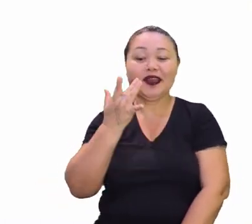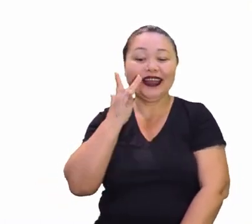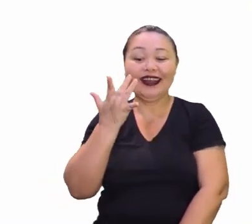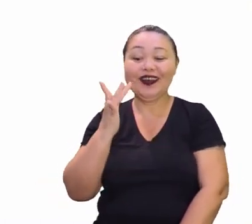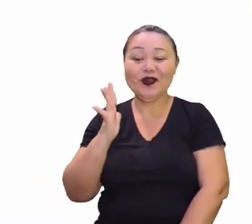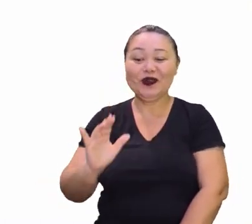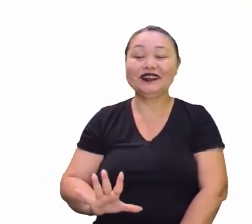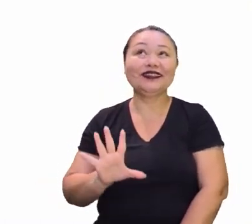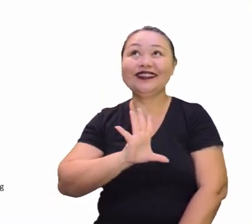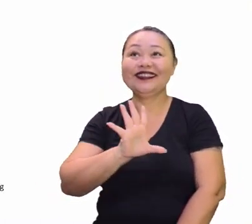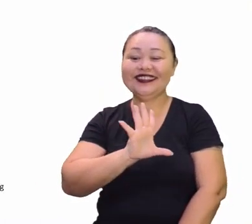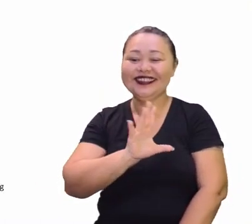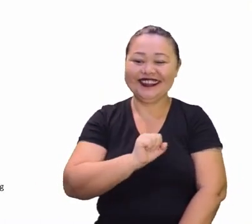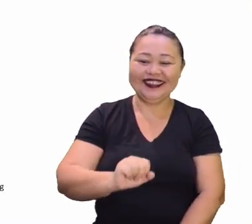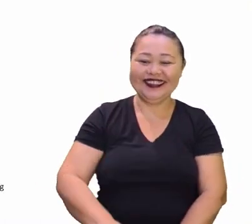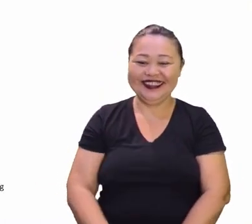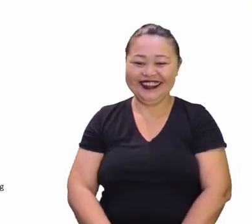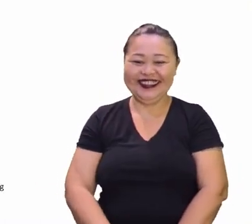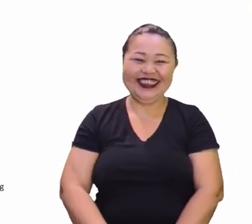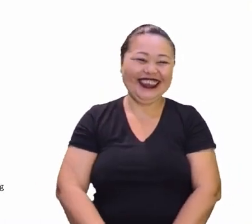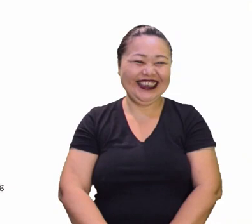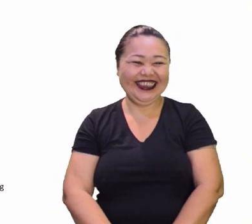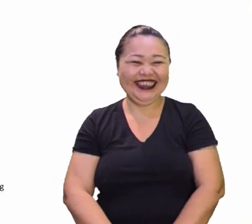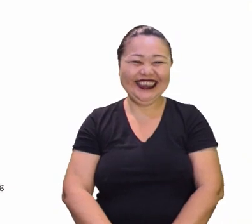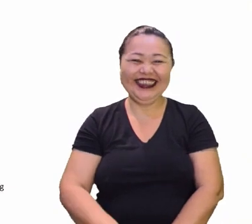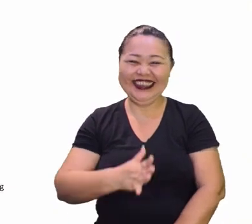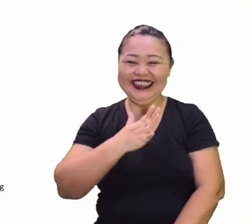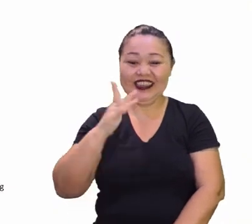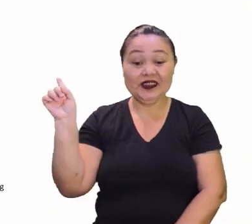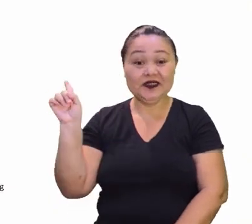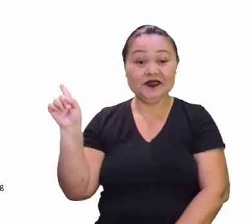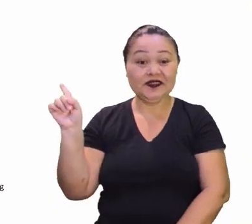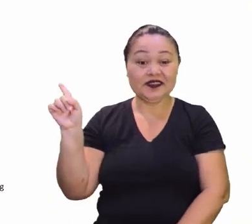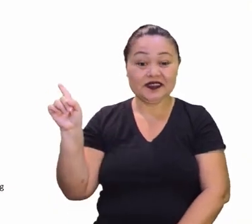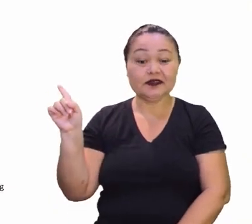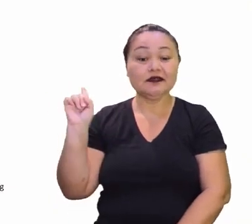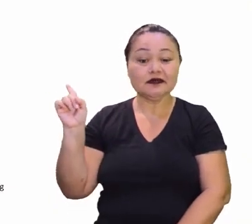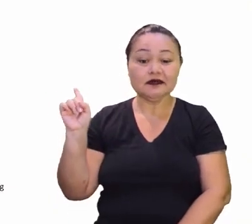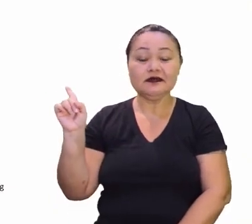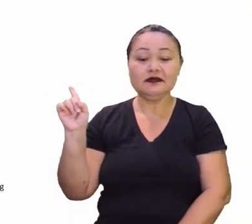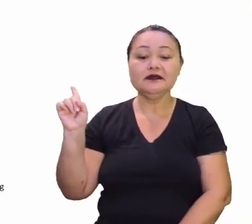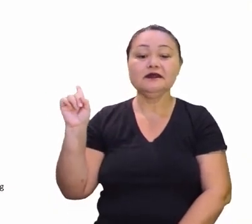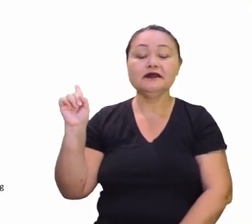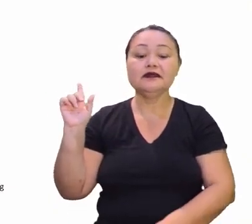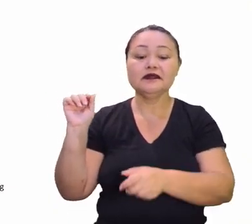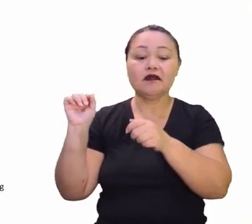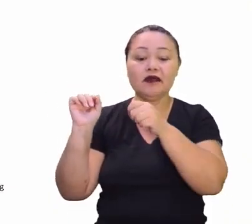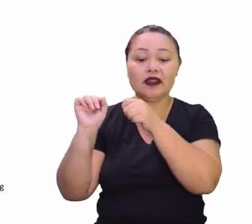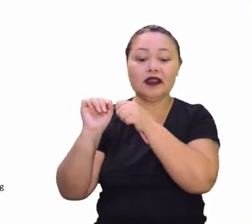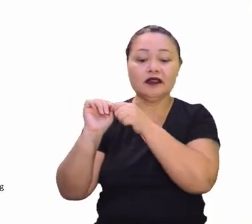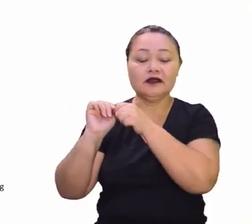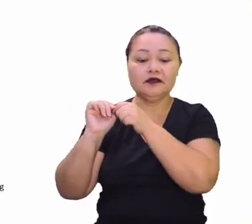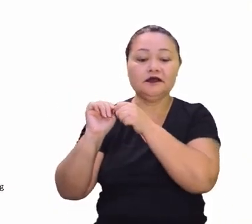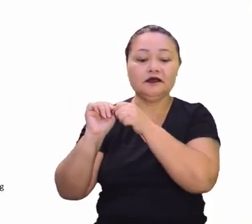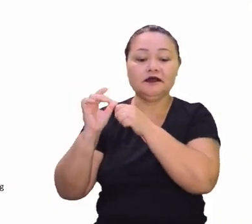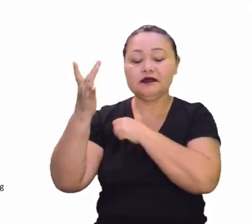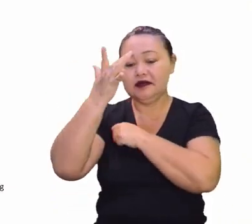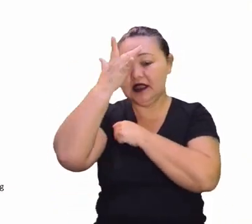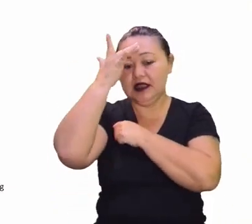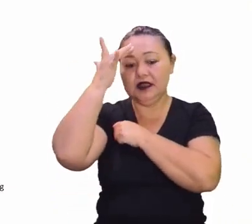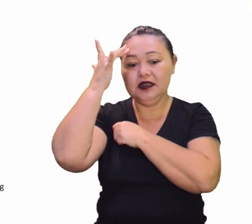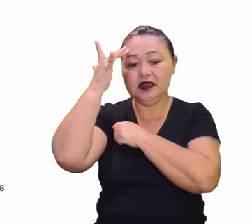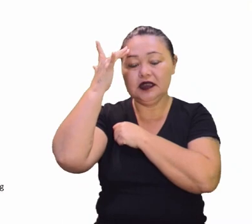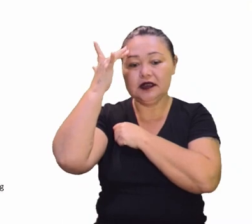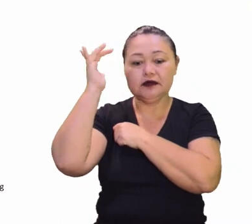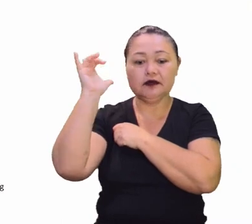palavra ouro aí. Ela ficou feliz. Era assim, Rogério, ó. Era assim que era feito. Exatamente. A